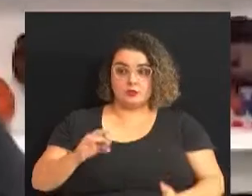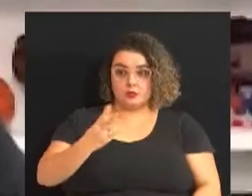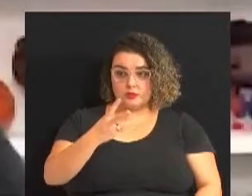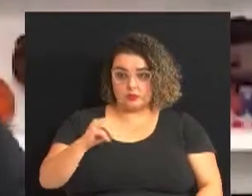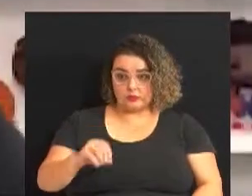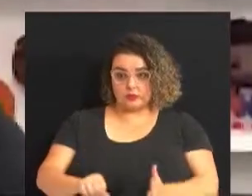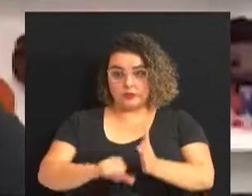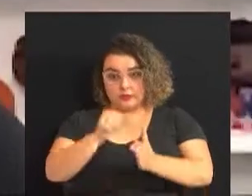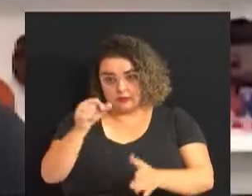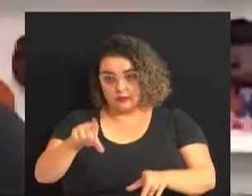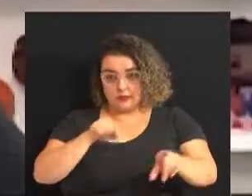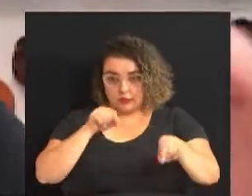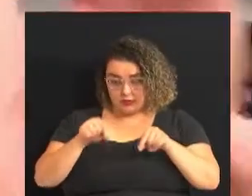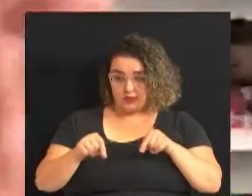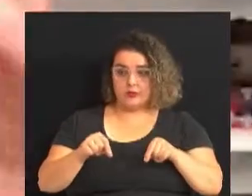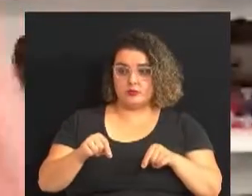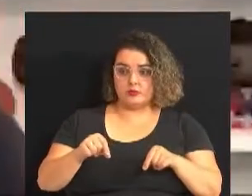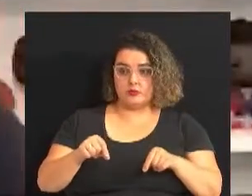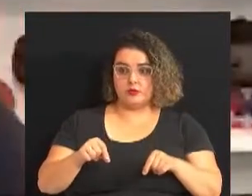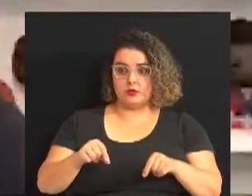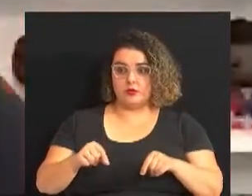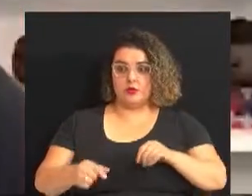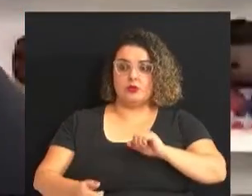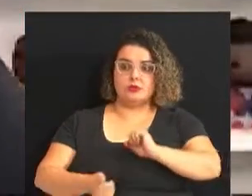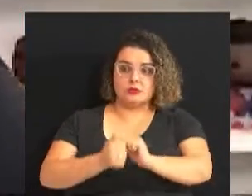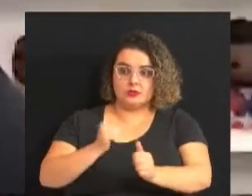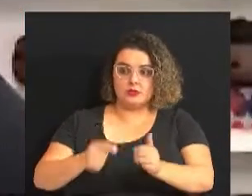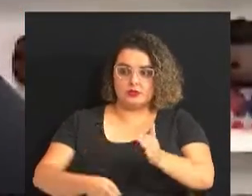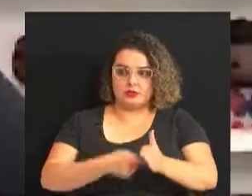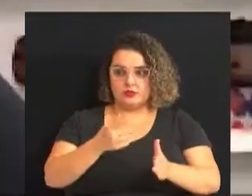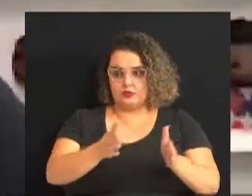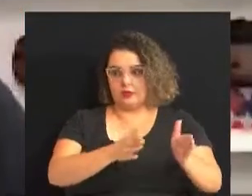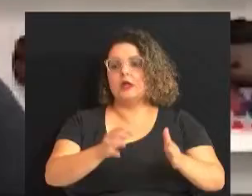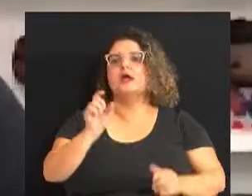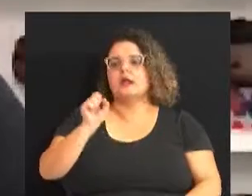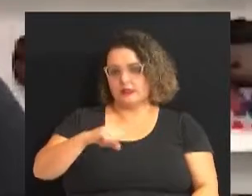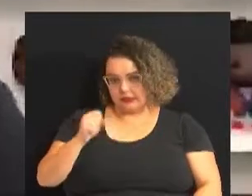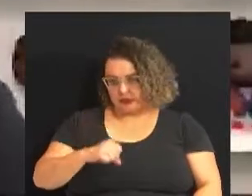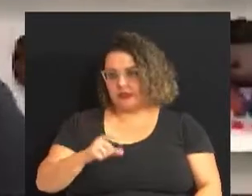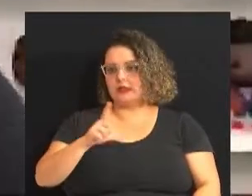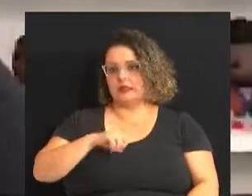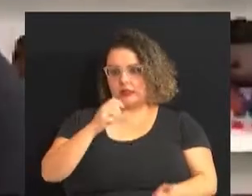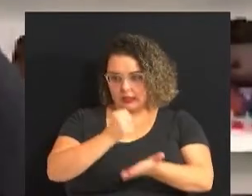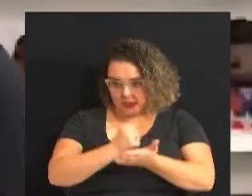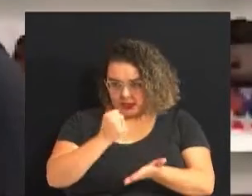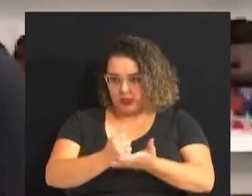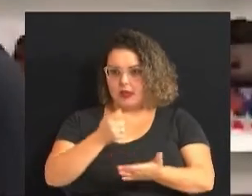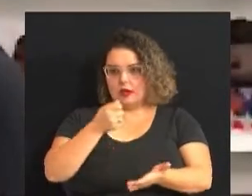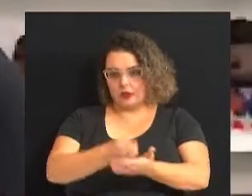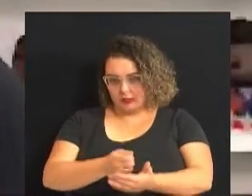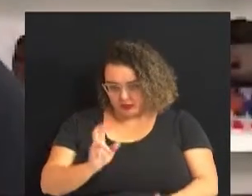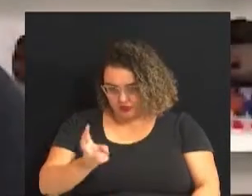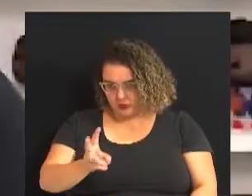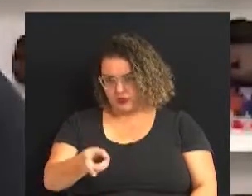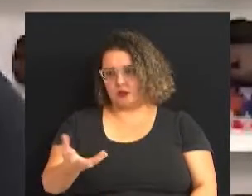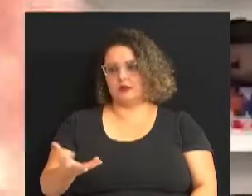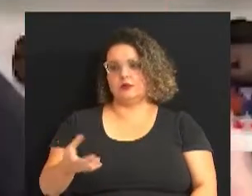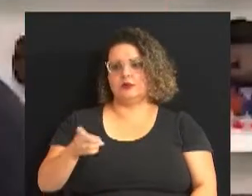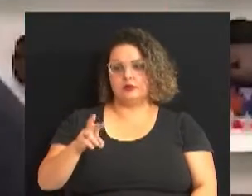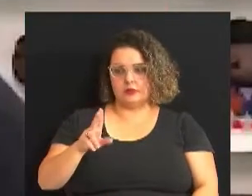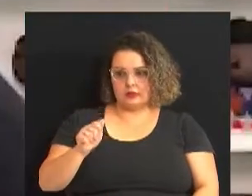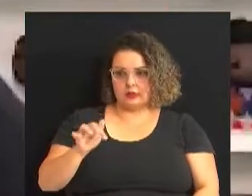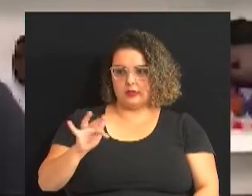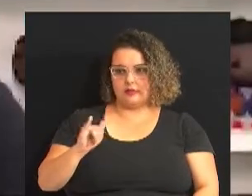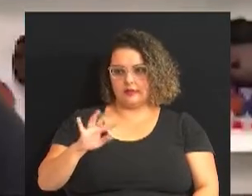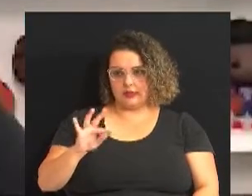jogadores escolhidos no draft, ou seja, os jogadores de primeira rodada, esse sim tem contrato garantido. Quando draftados, eles assinam o